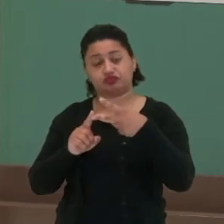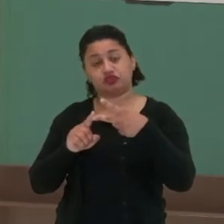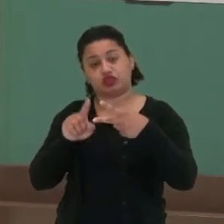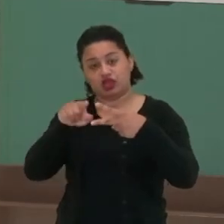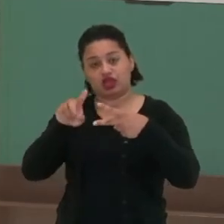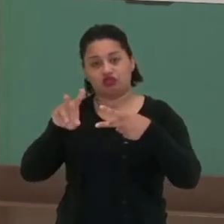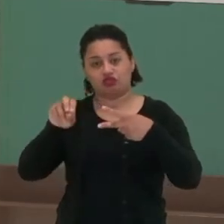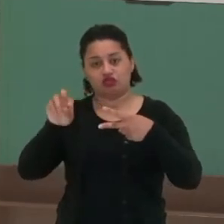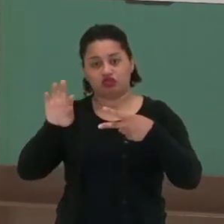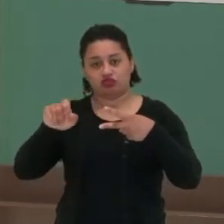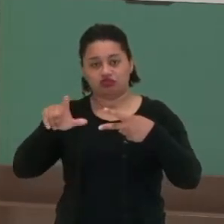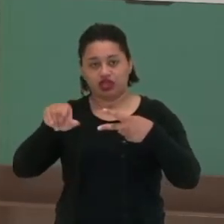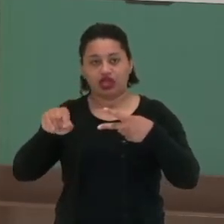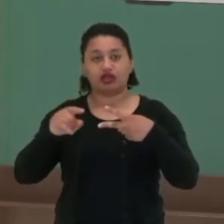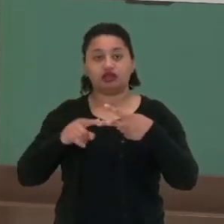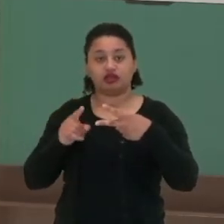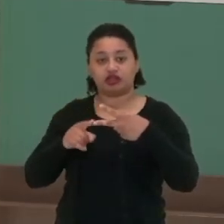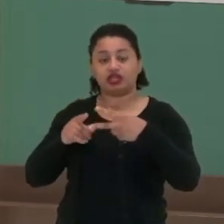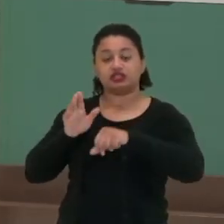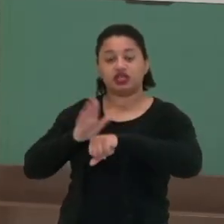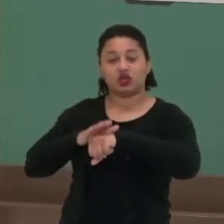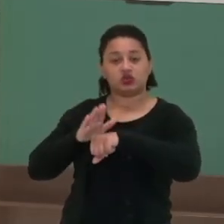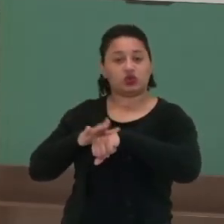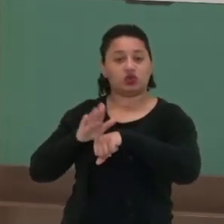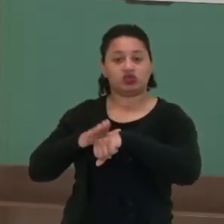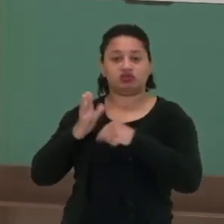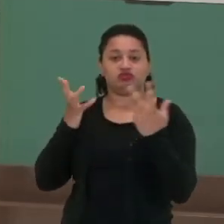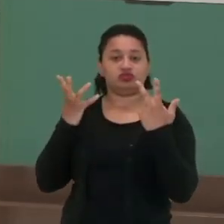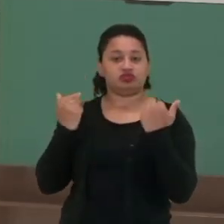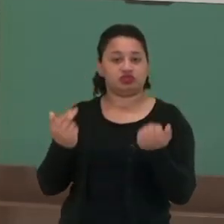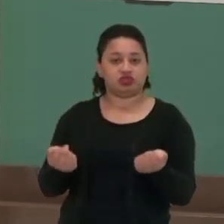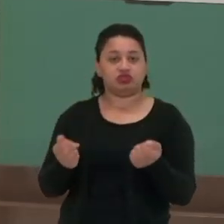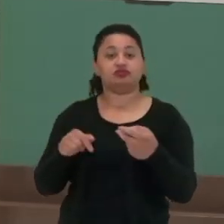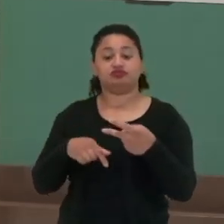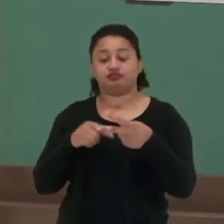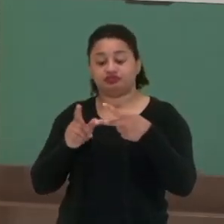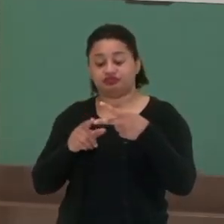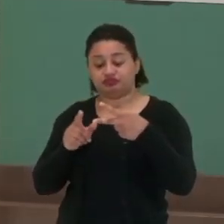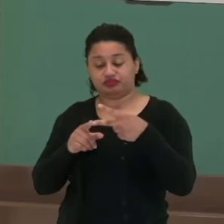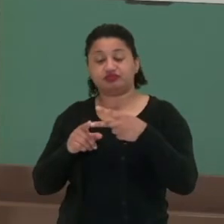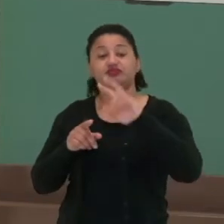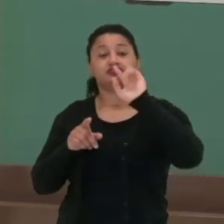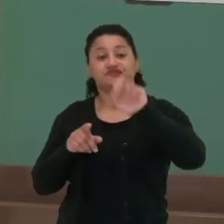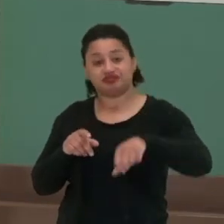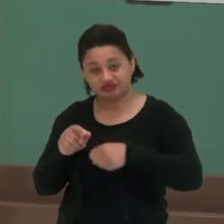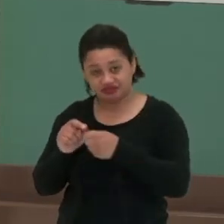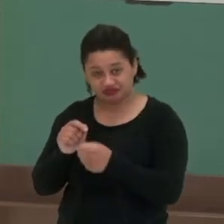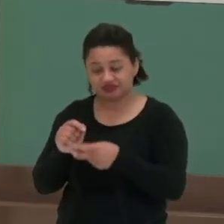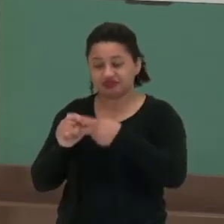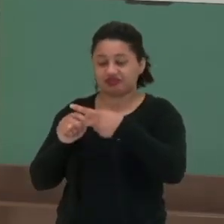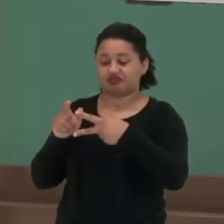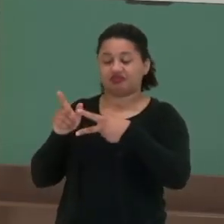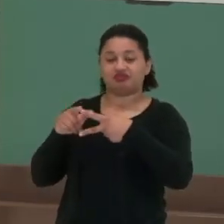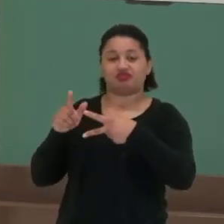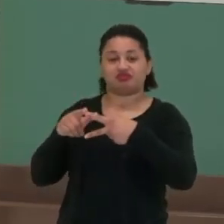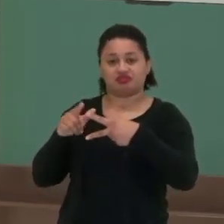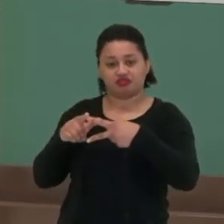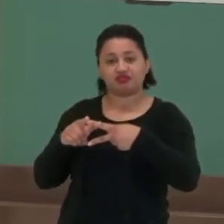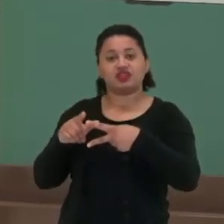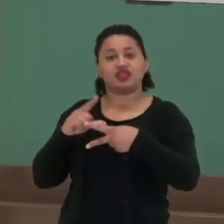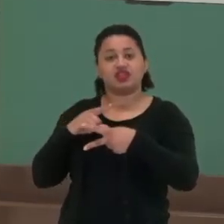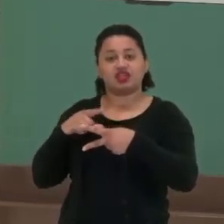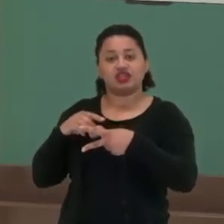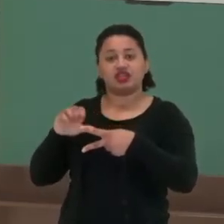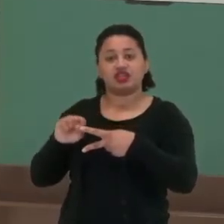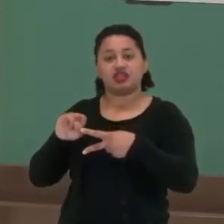voluntário, ou autônomo, involuntário. E o autônomo também é dividido em duas partes, lá no